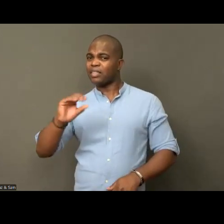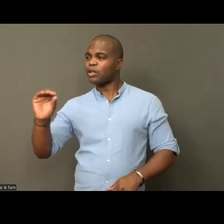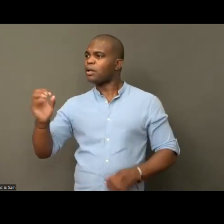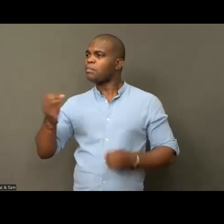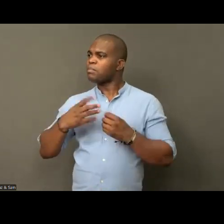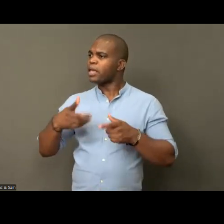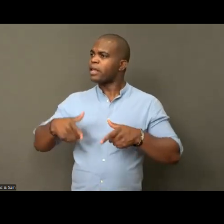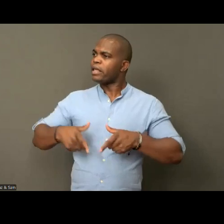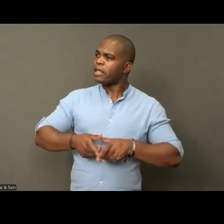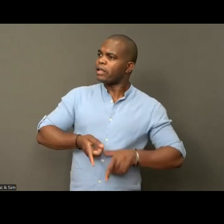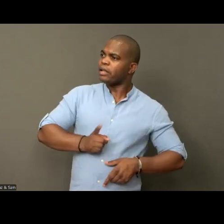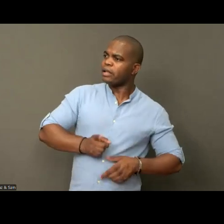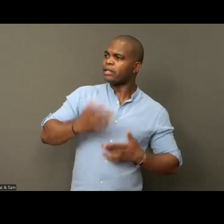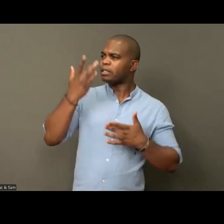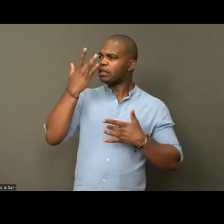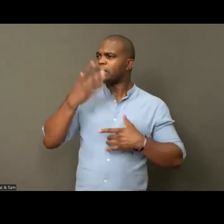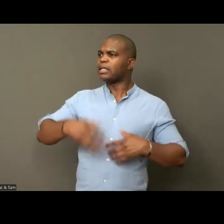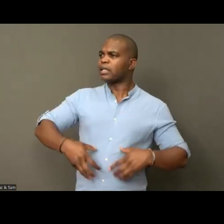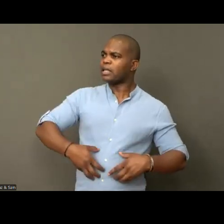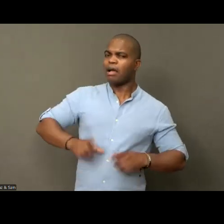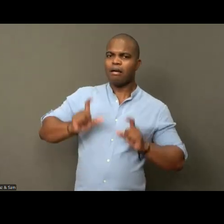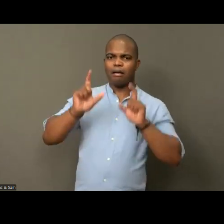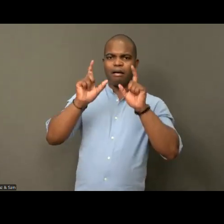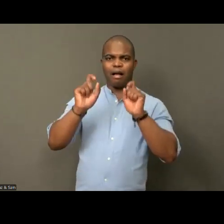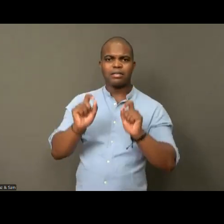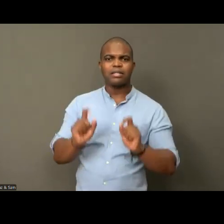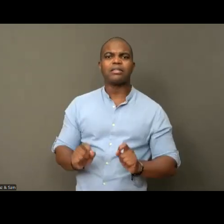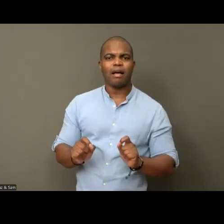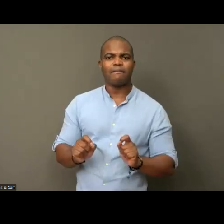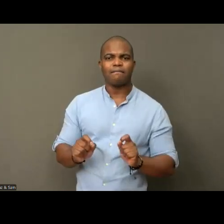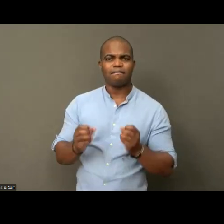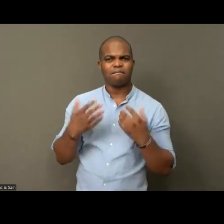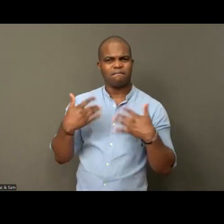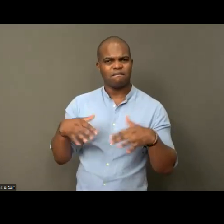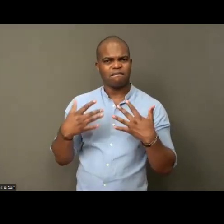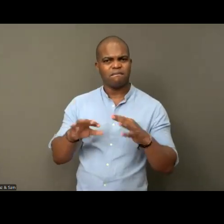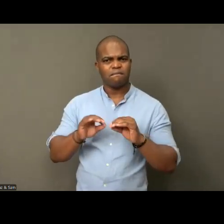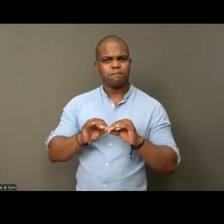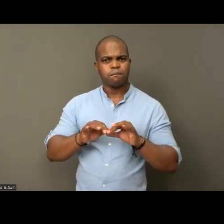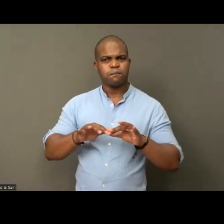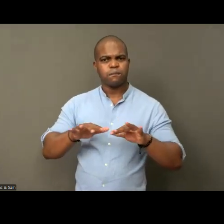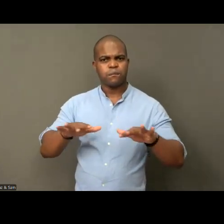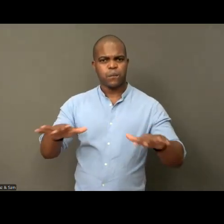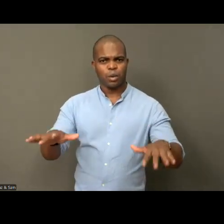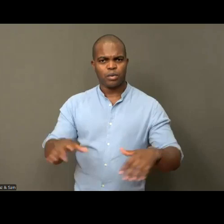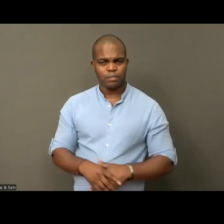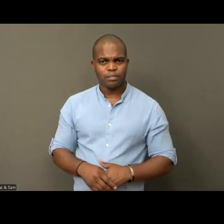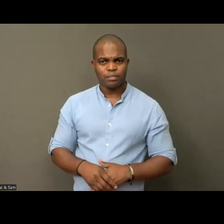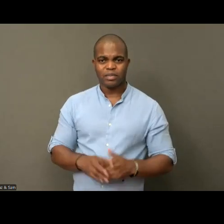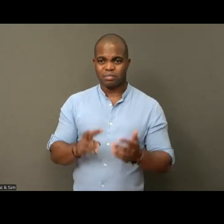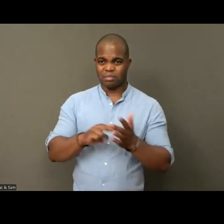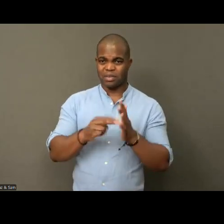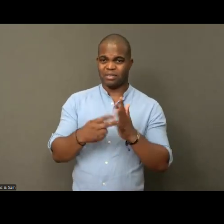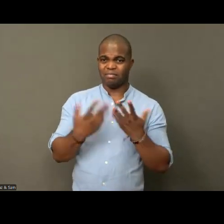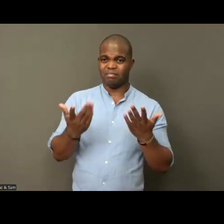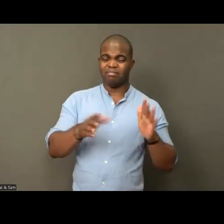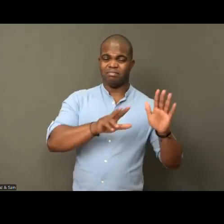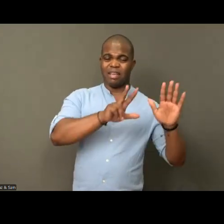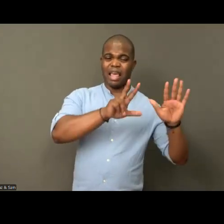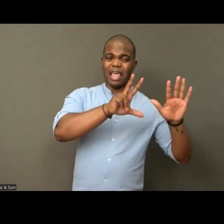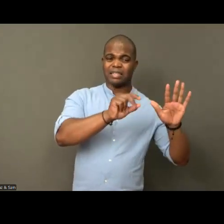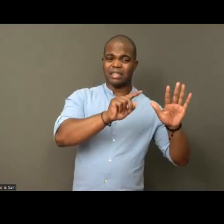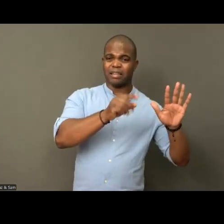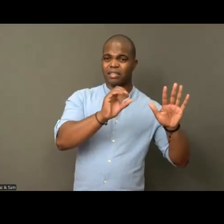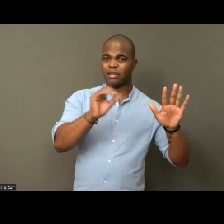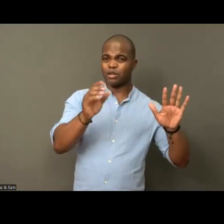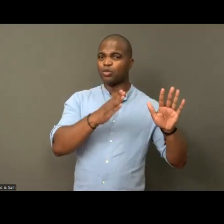48 mil e 100 mil mortes por hepatite, com 80% dessas mortes atribuídas à hepatite